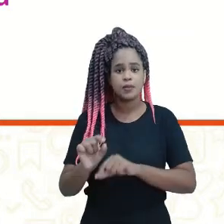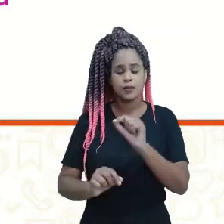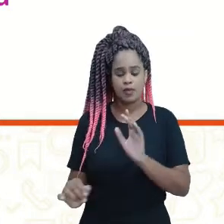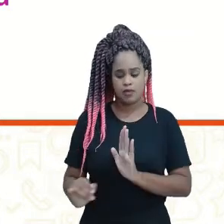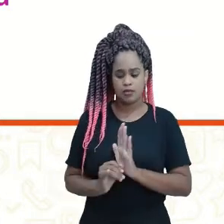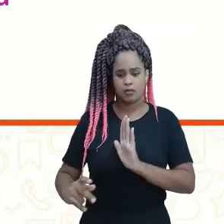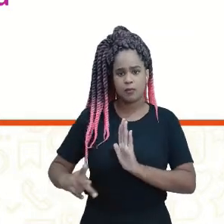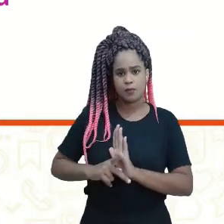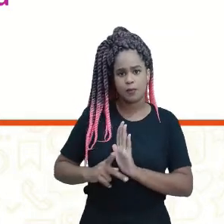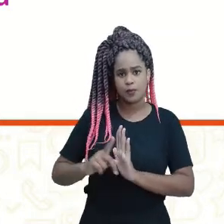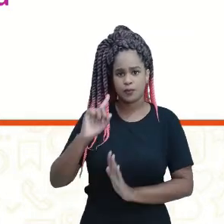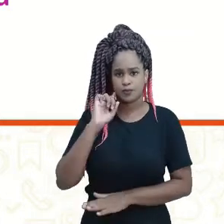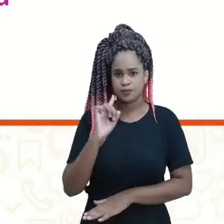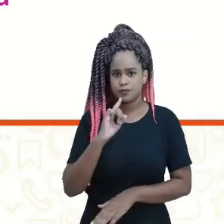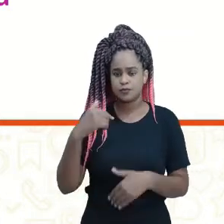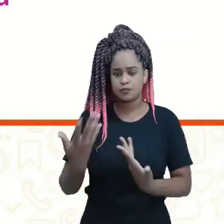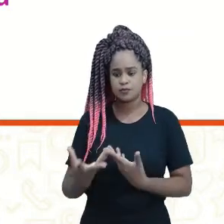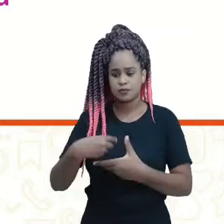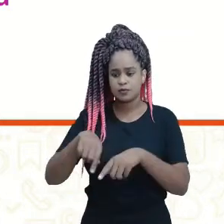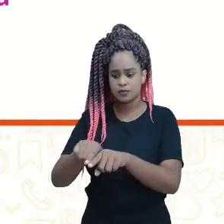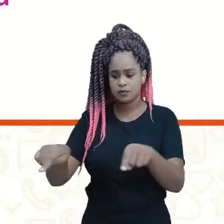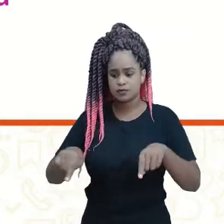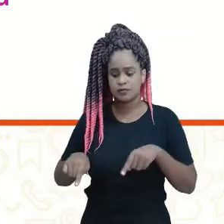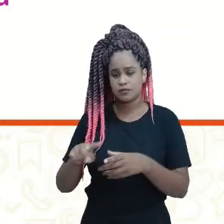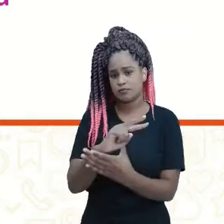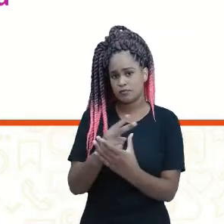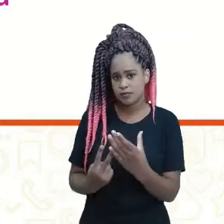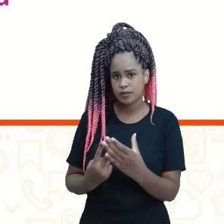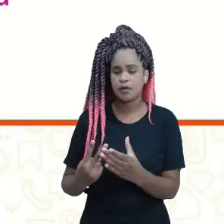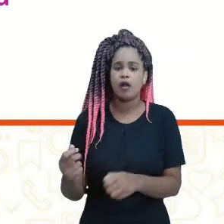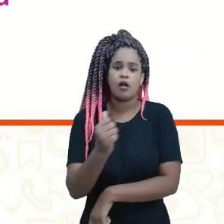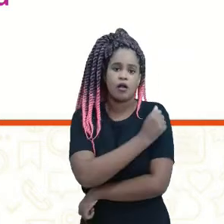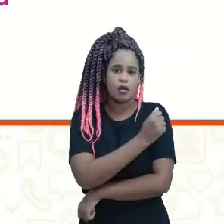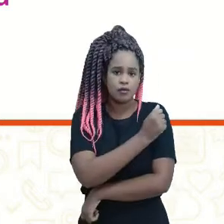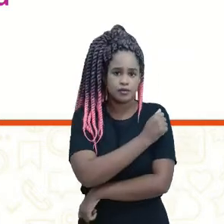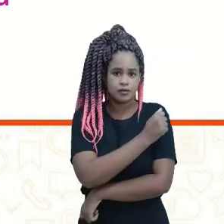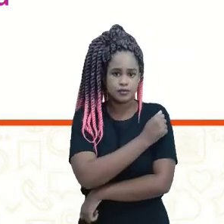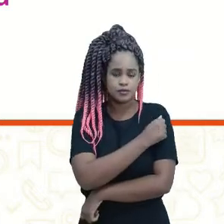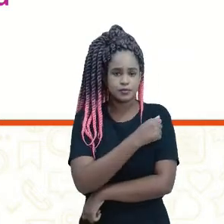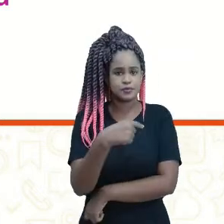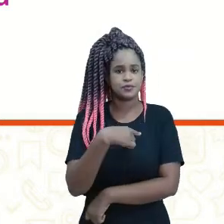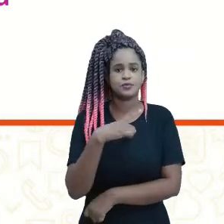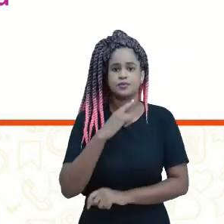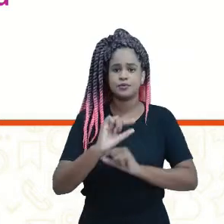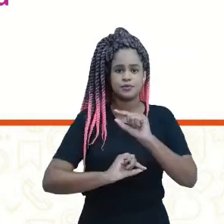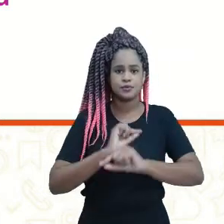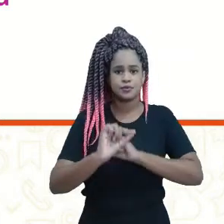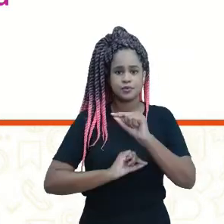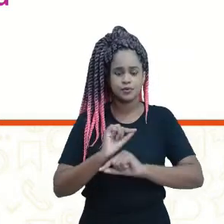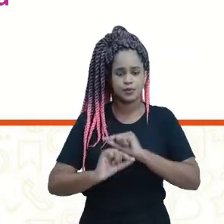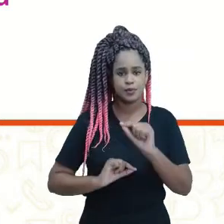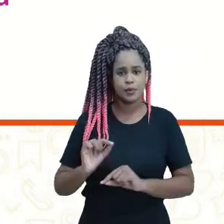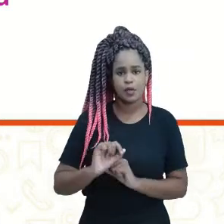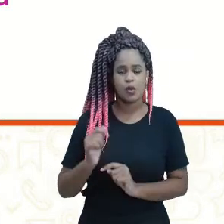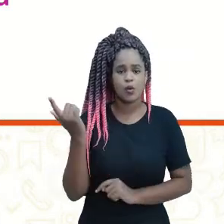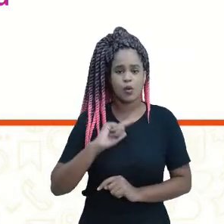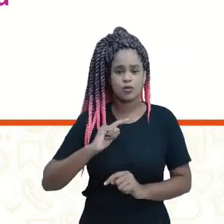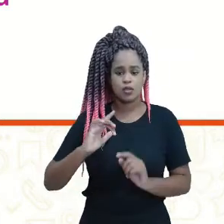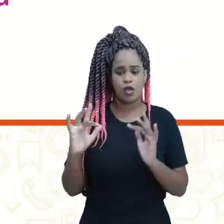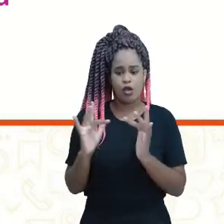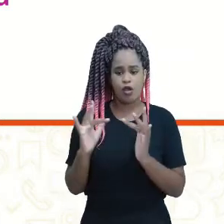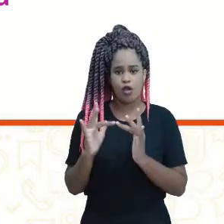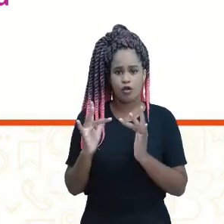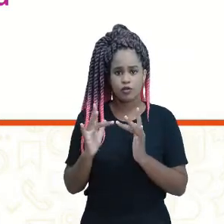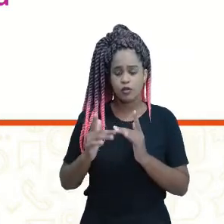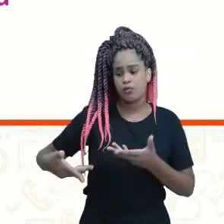Então, ali na sala bilíngue, não é? O estudante, ele tem a construção, ele tem contato